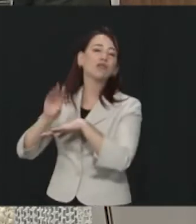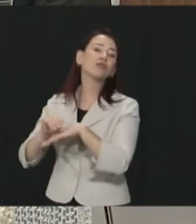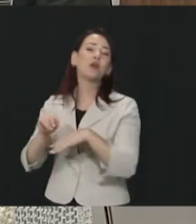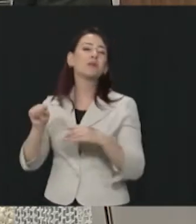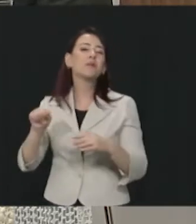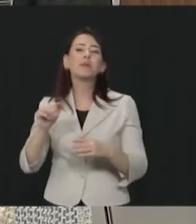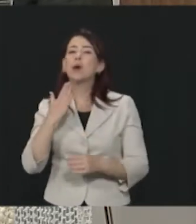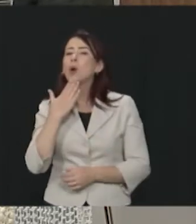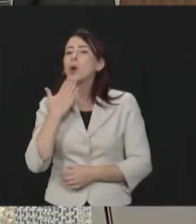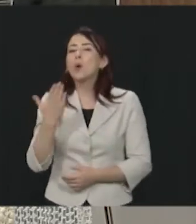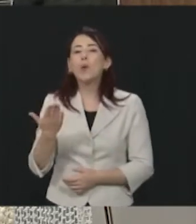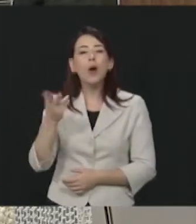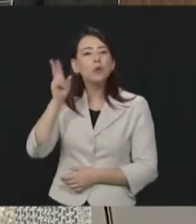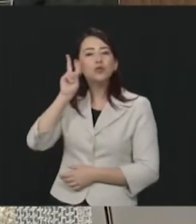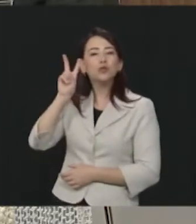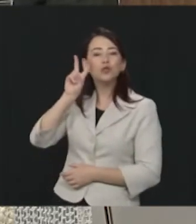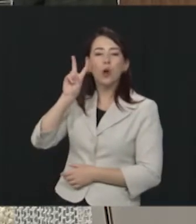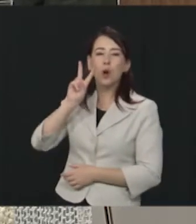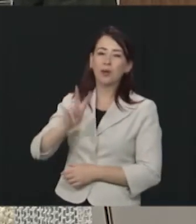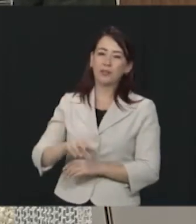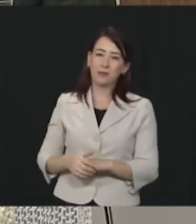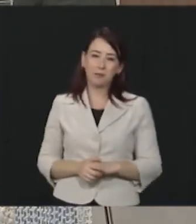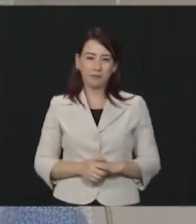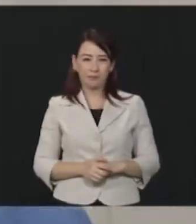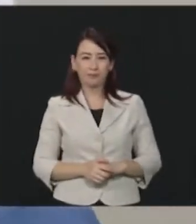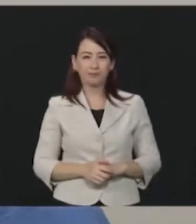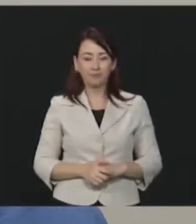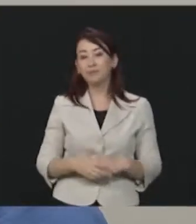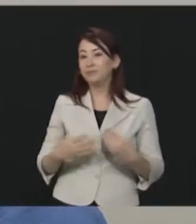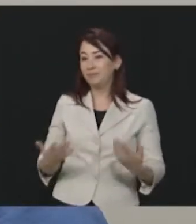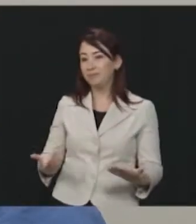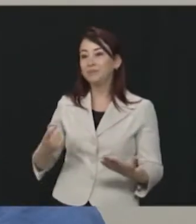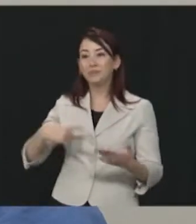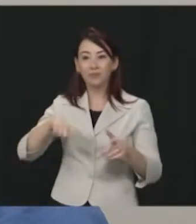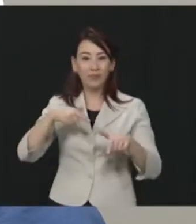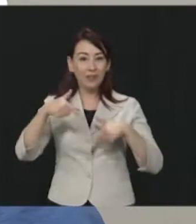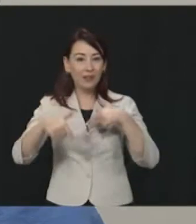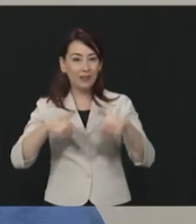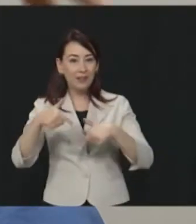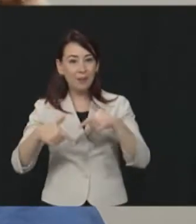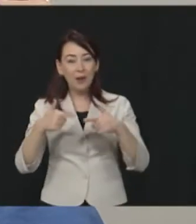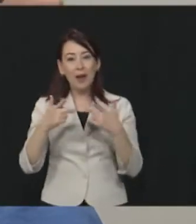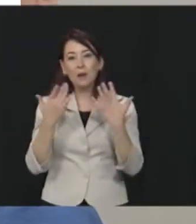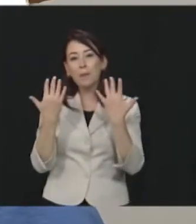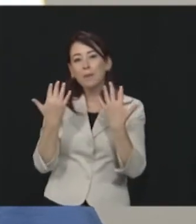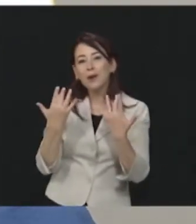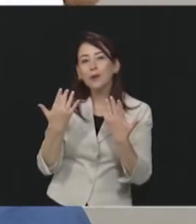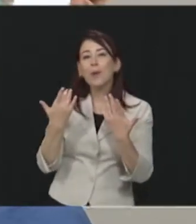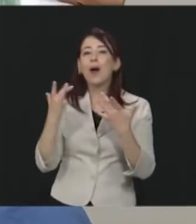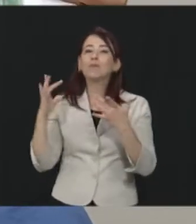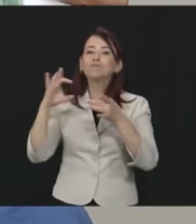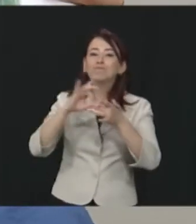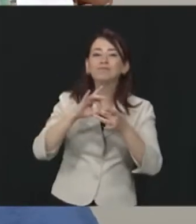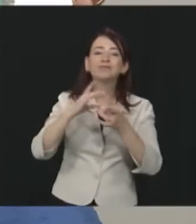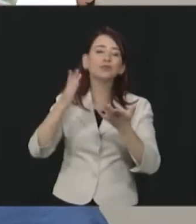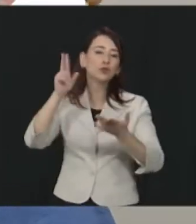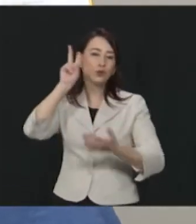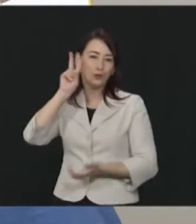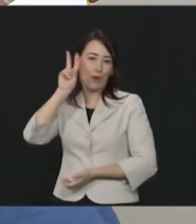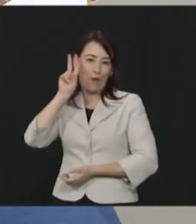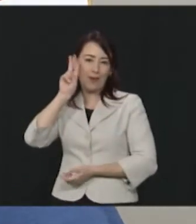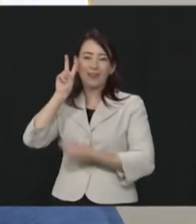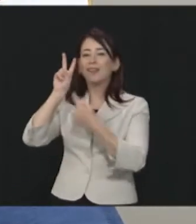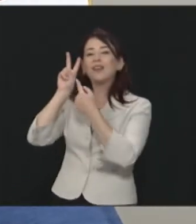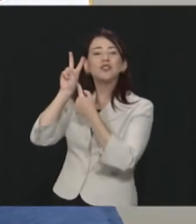selecionaram aí para entrar? Então, a gente fala que os trabalhos manuais, eles estão sempre acompanhados de histórias, né? As histórias de como foram